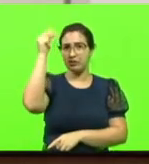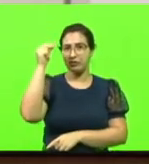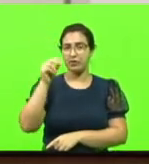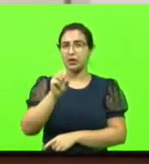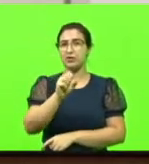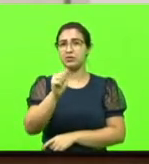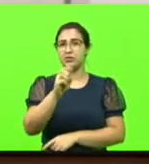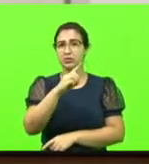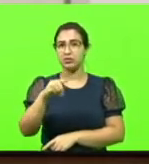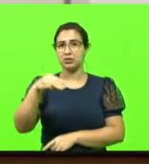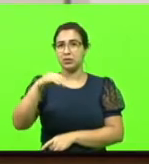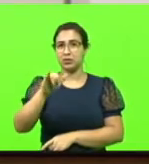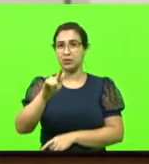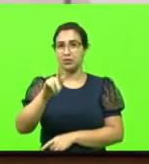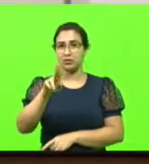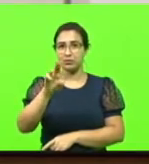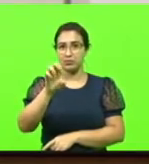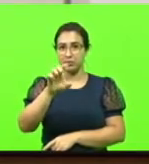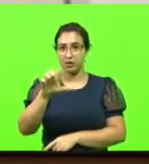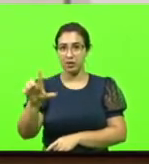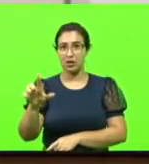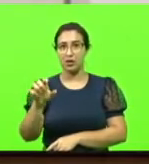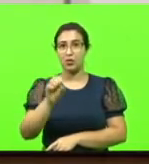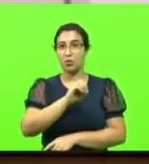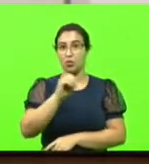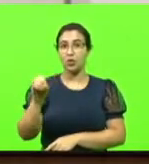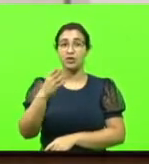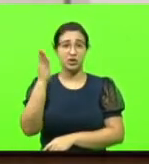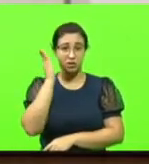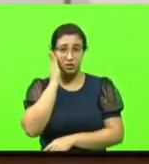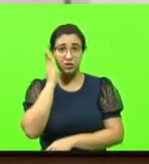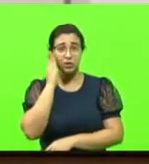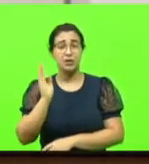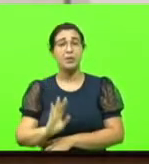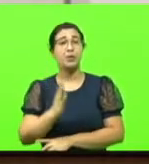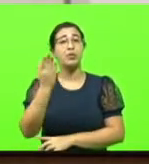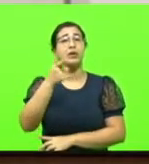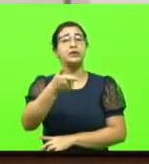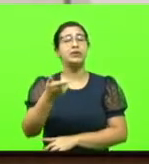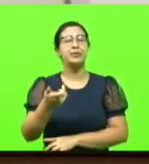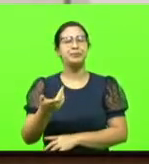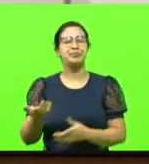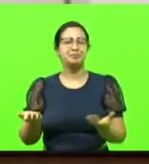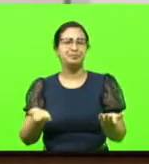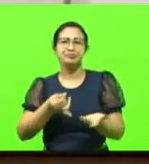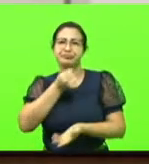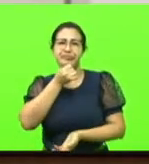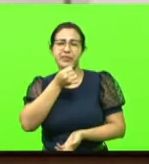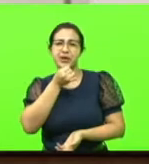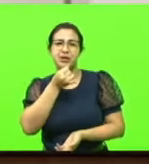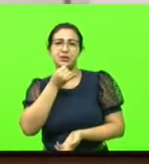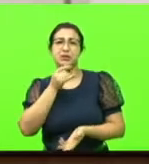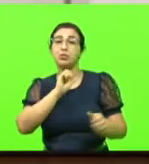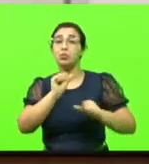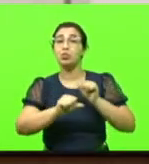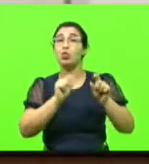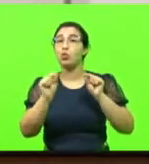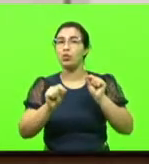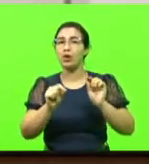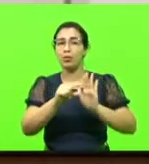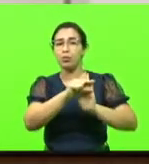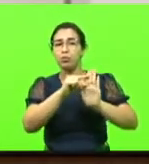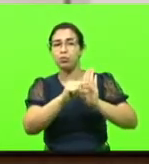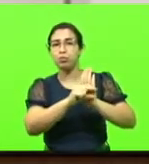do Oeste, vice-prefeito, que entende o que está acontecendo. O que, na verdade, foi mudado? Trechos do